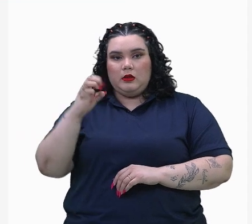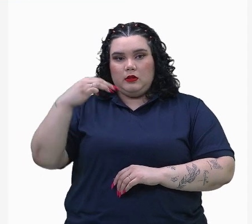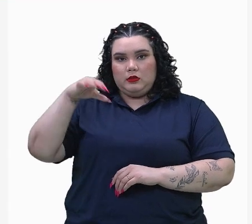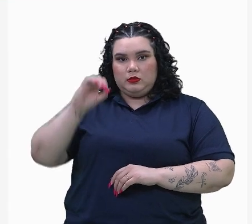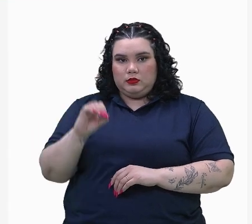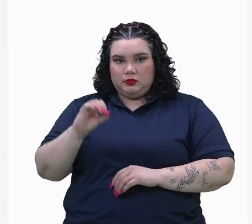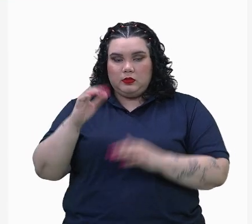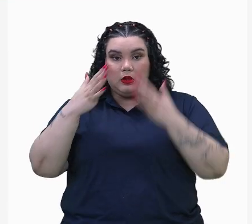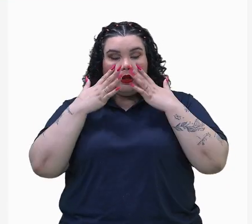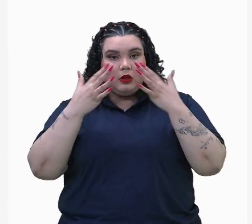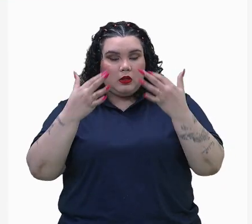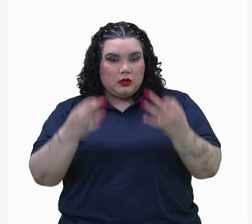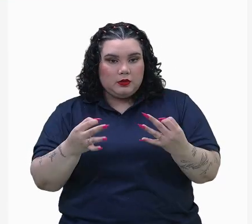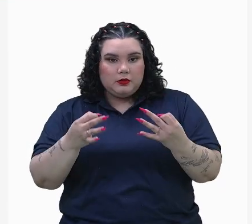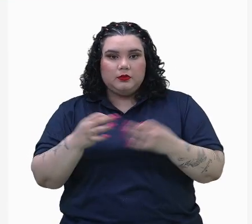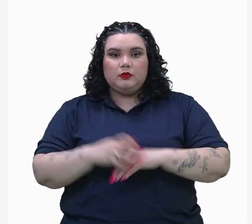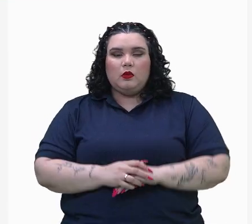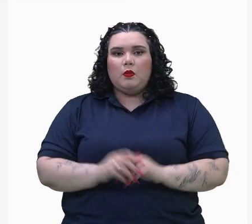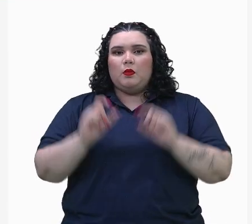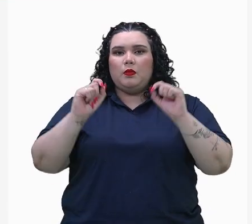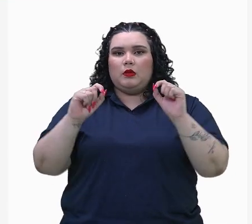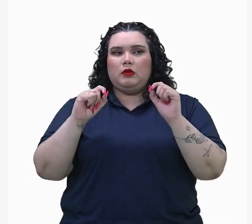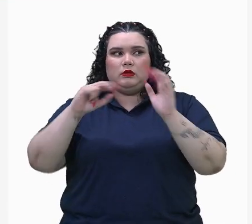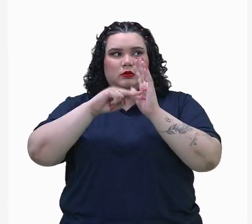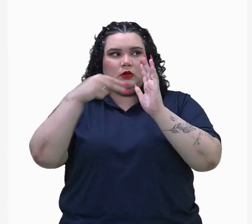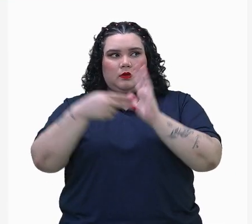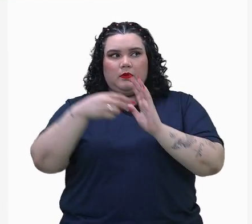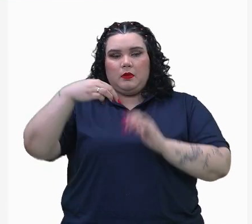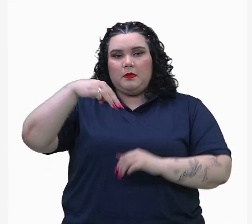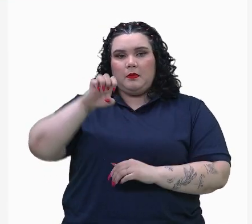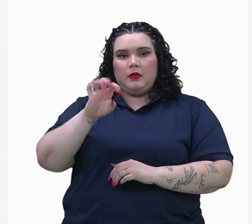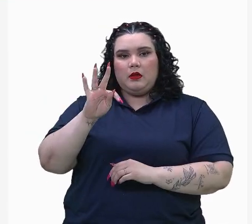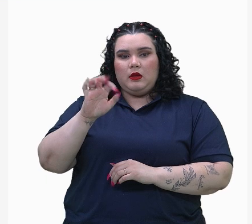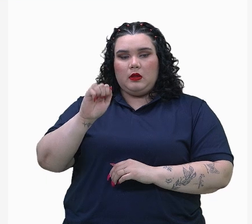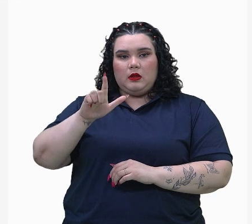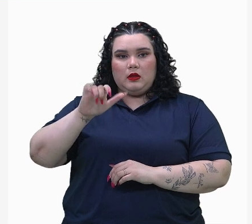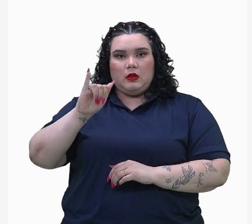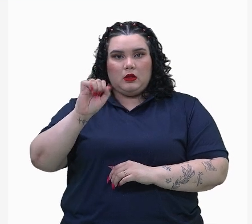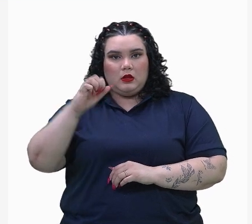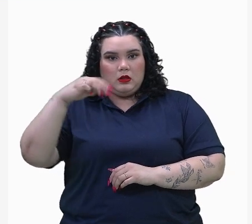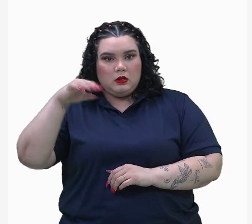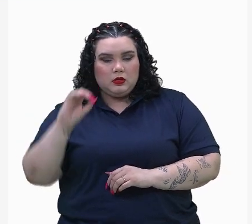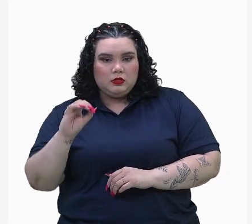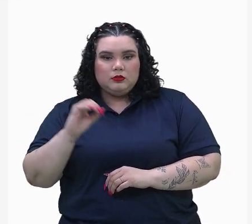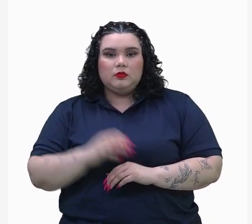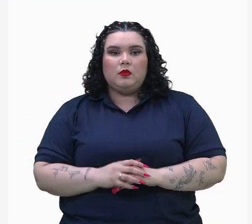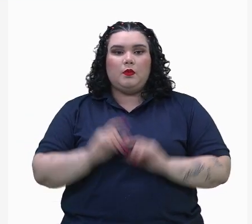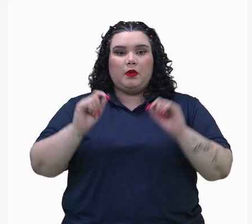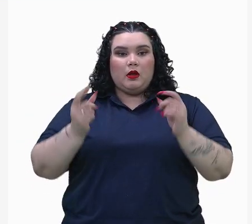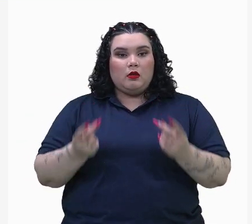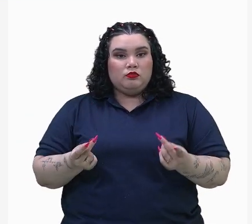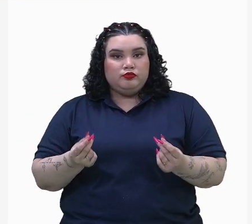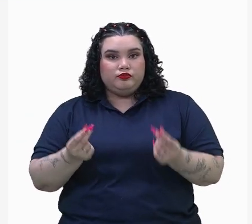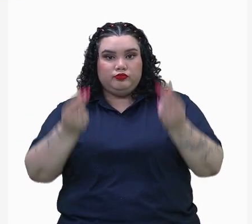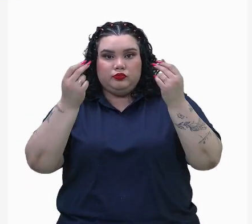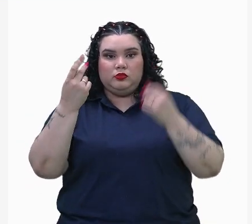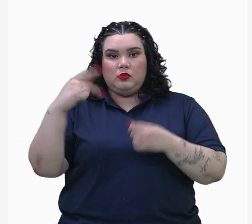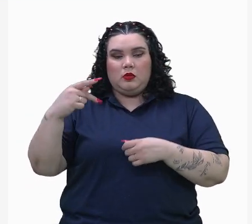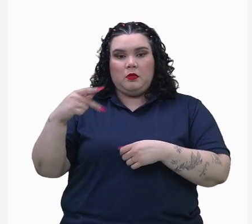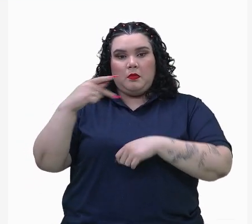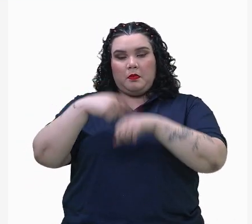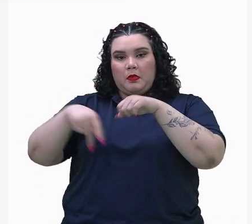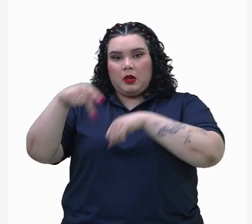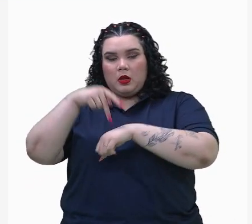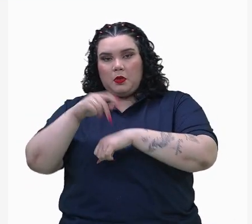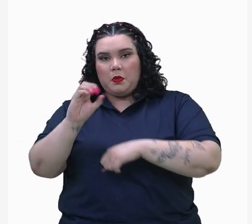Prestem atenção. O que é o metalismo, tá, gente? É a ideia de que a riqueza de uma pessoa ou